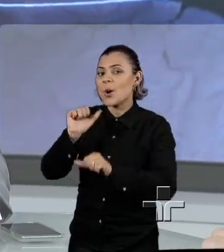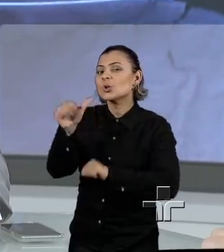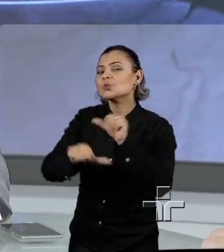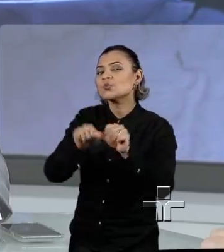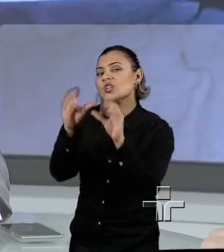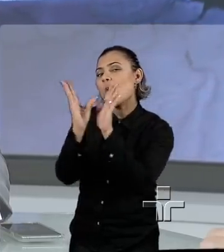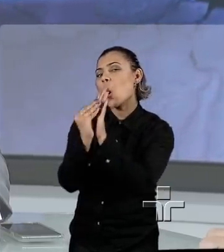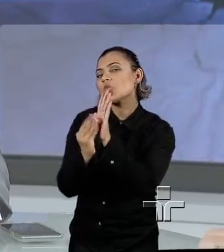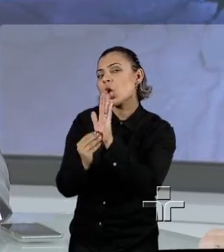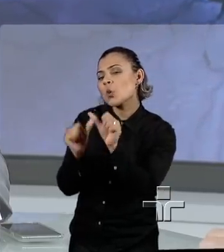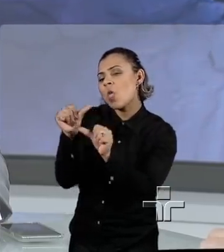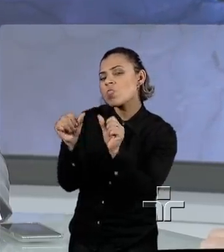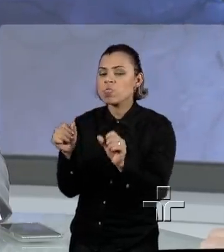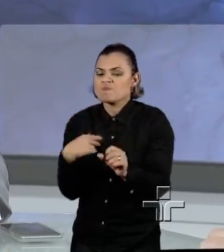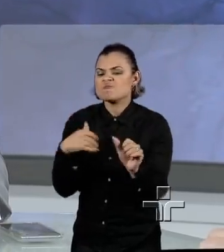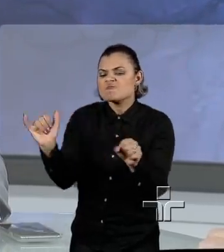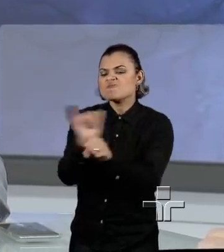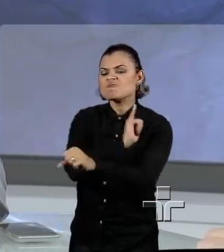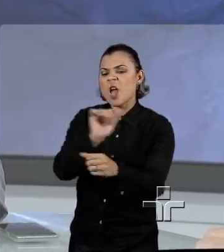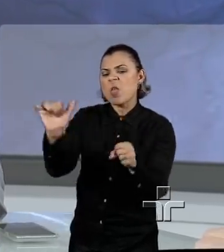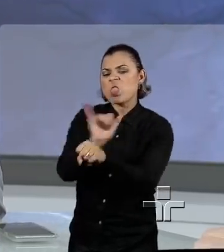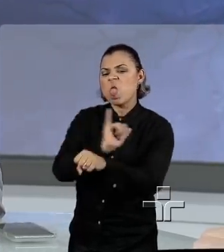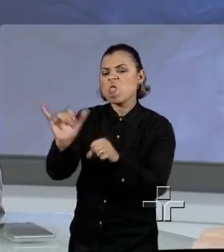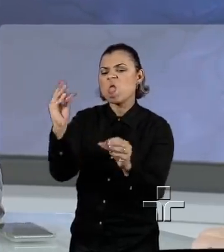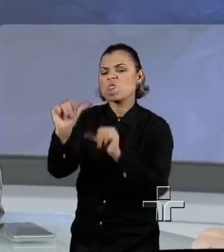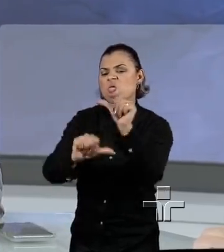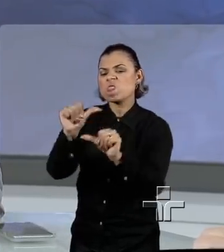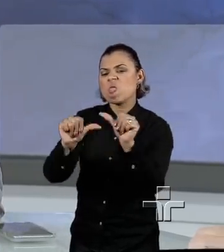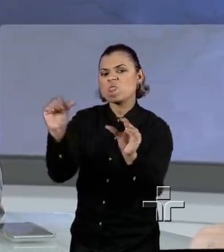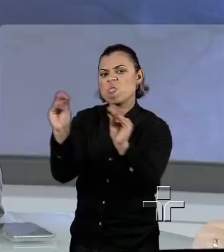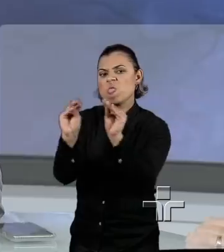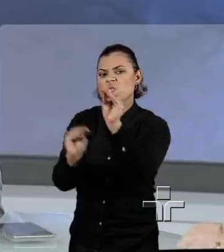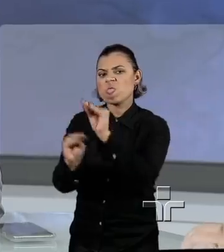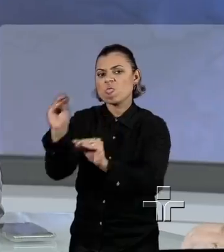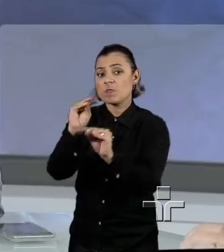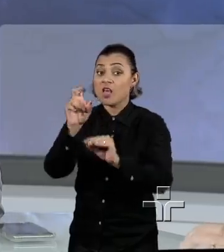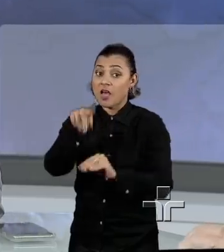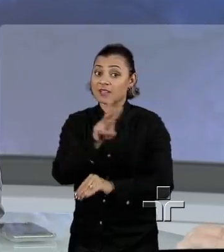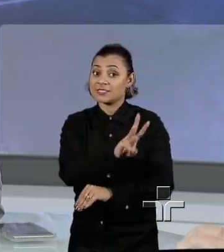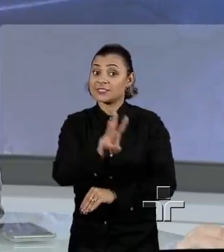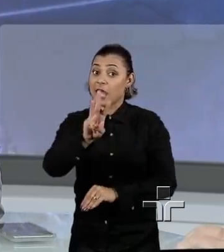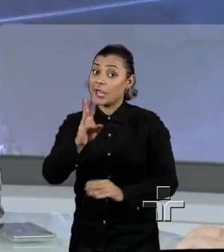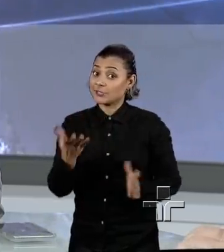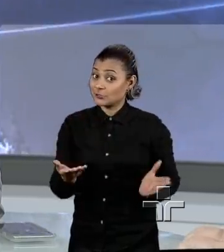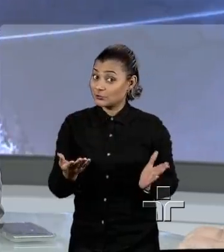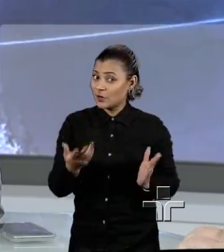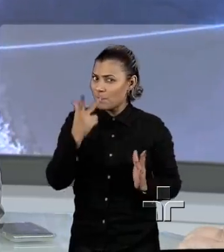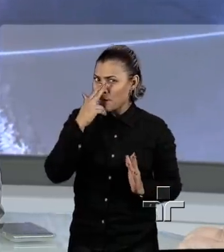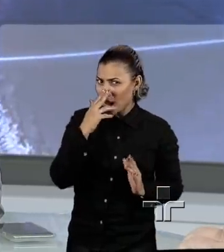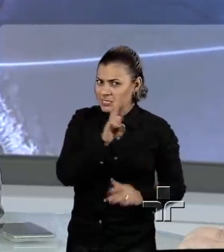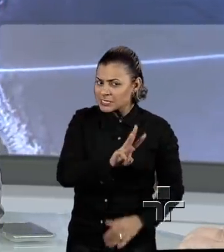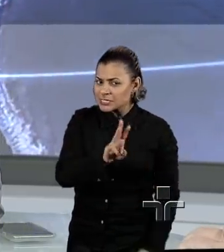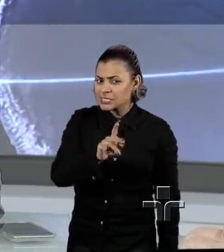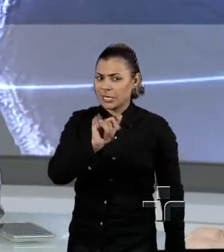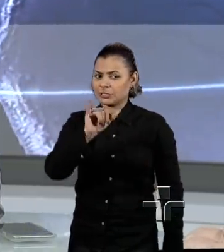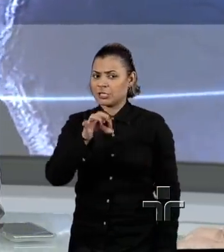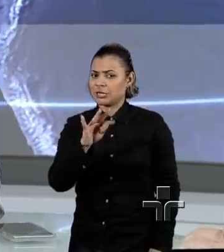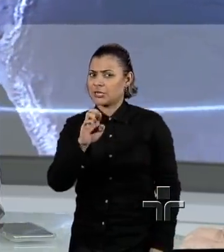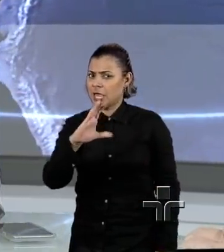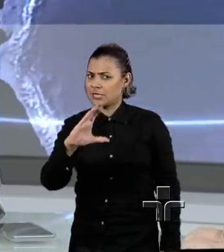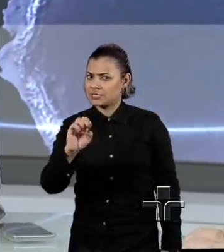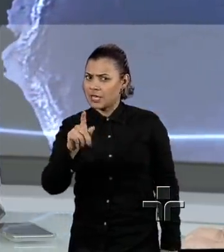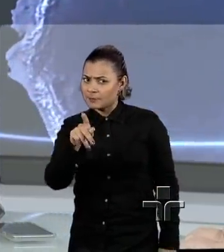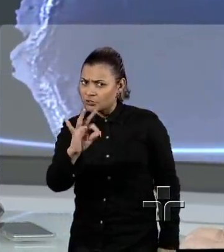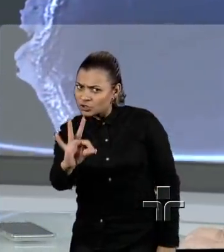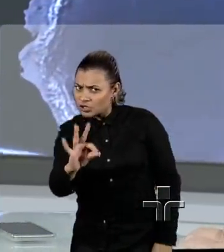o conteúdo e escrever o que bem quiser. Exato. Esse material divulgado pelo site lá está parecendo fake news para beneficiar